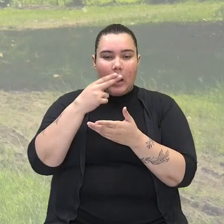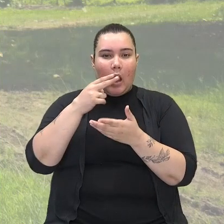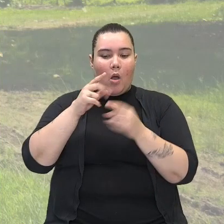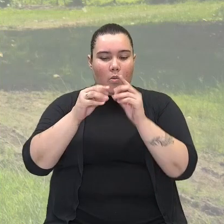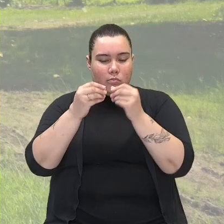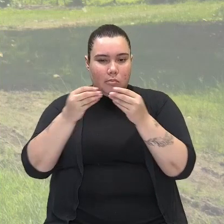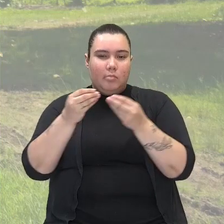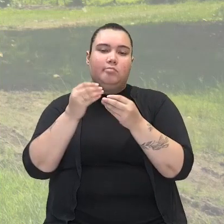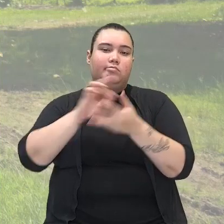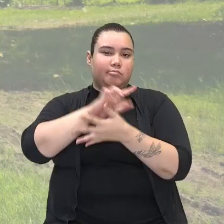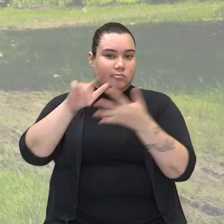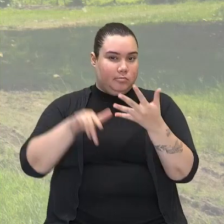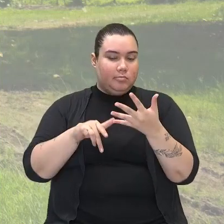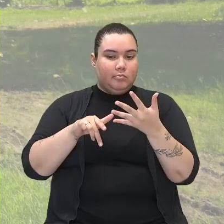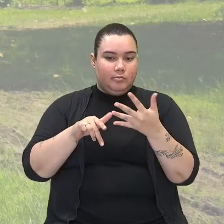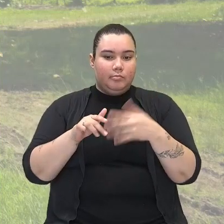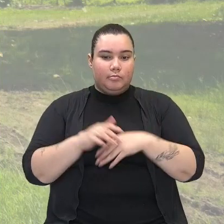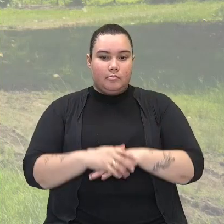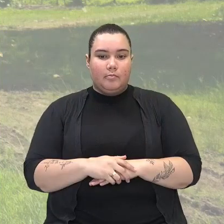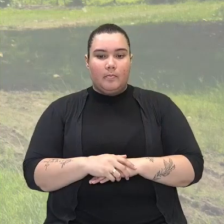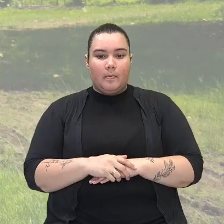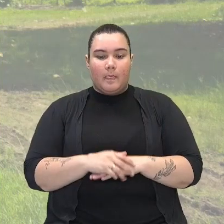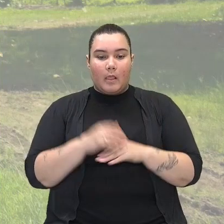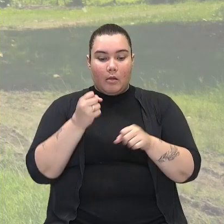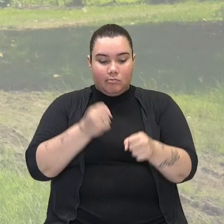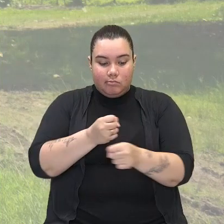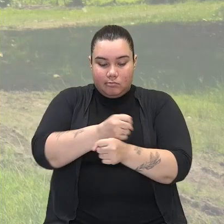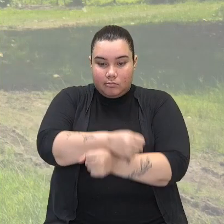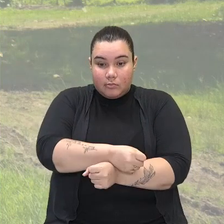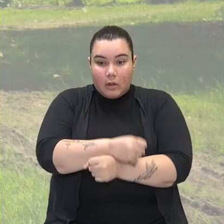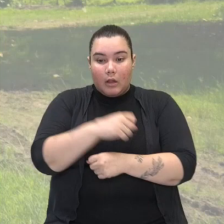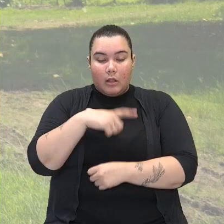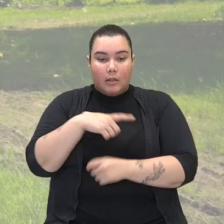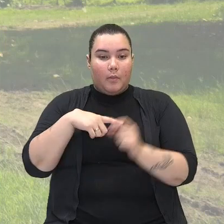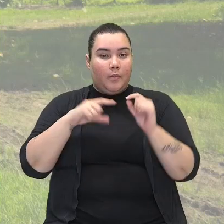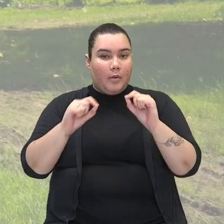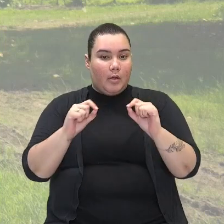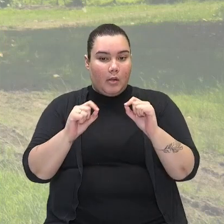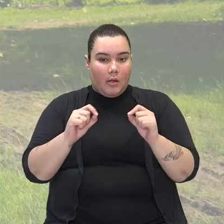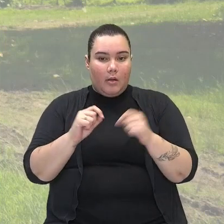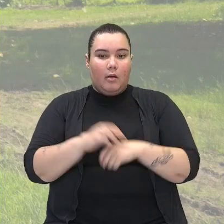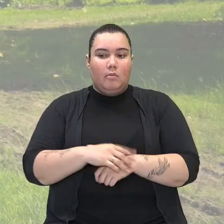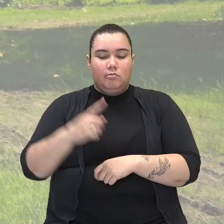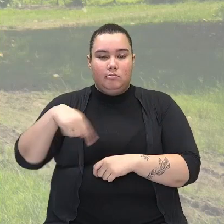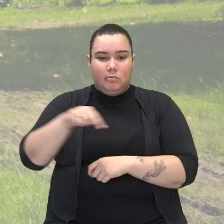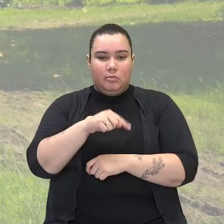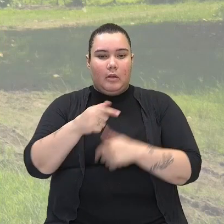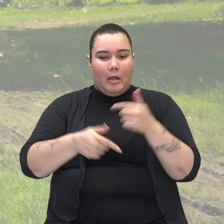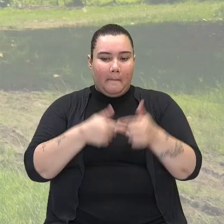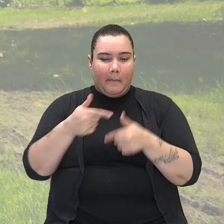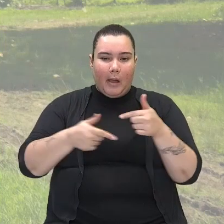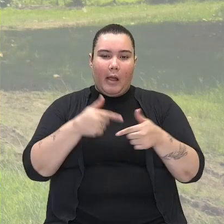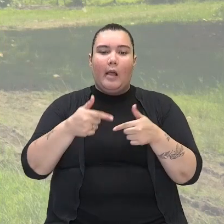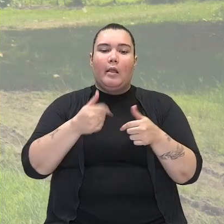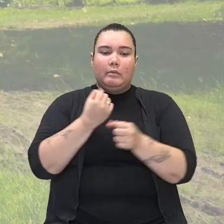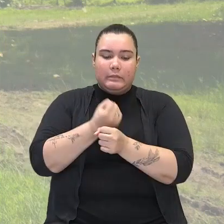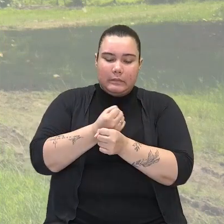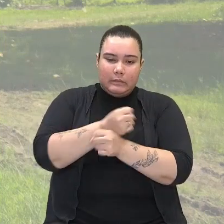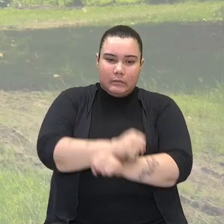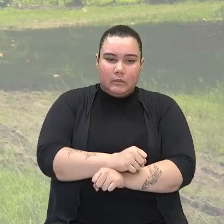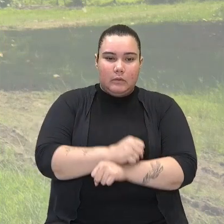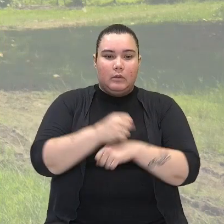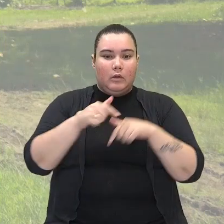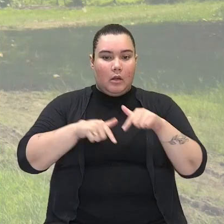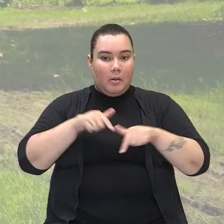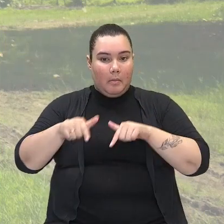produtos agrícolas. Os escravizados africanos, eles eram explorados de maneira brutal, sendo forçados a